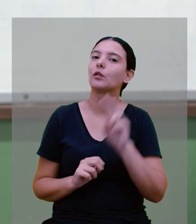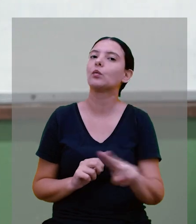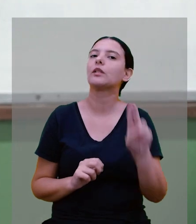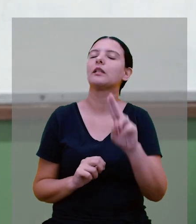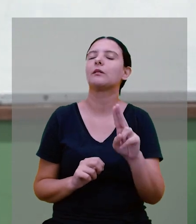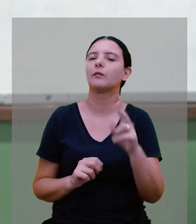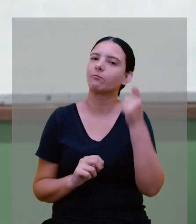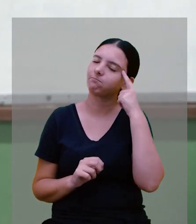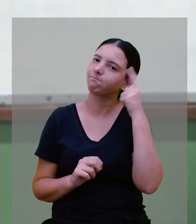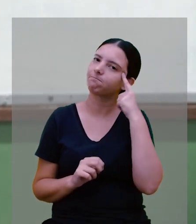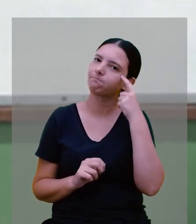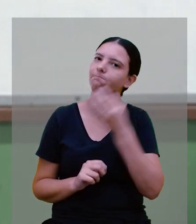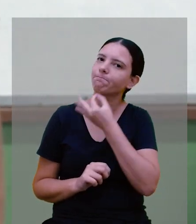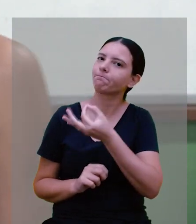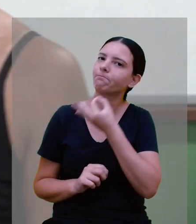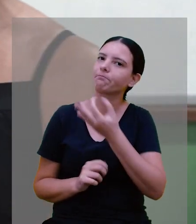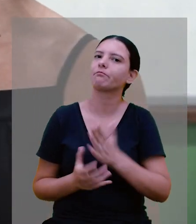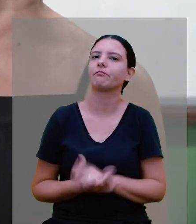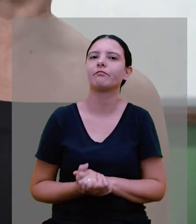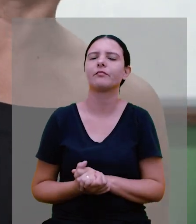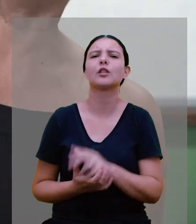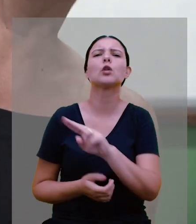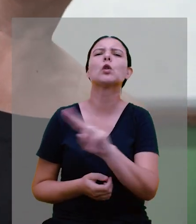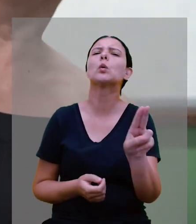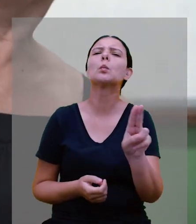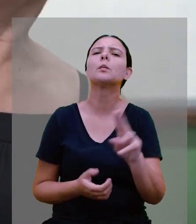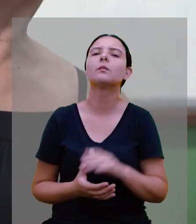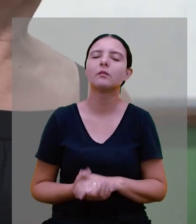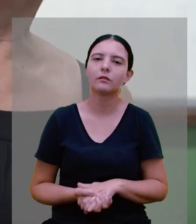crítica. Como que você chama?